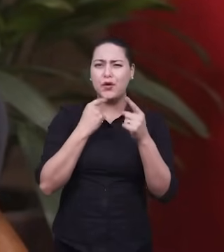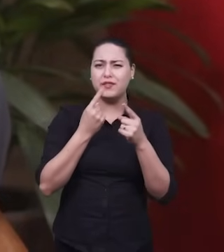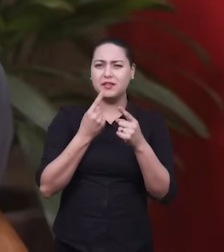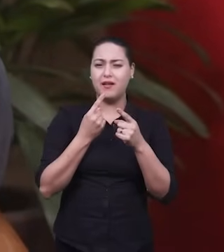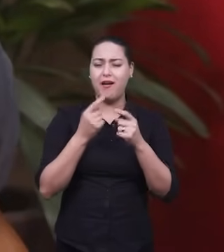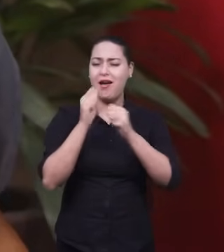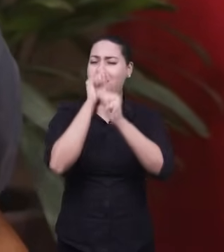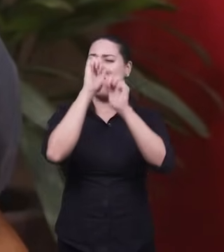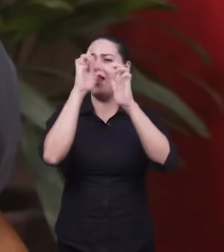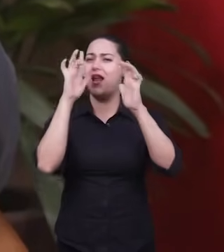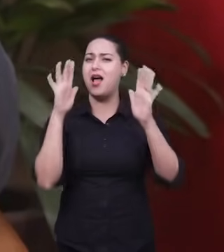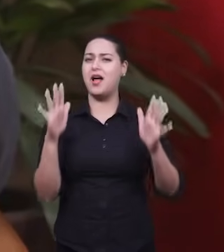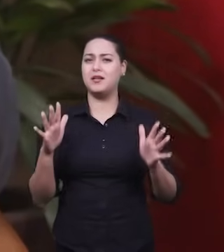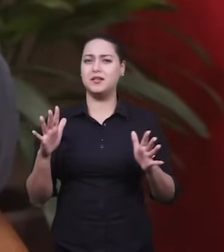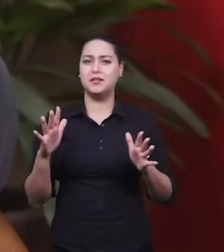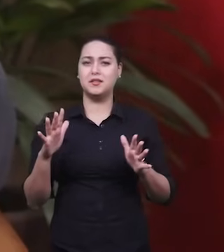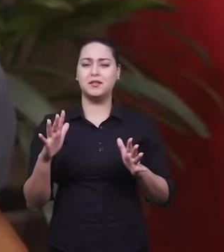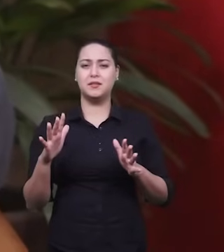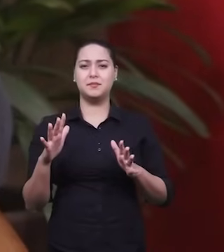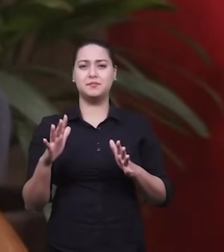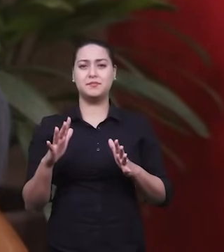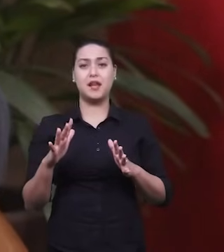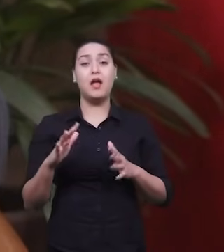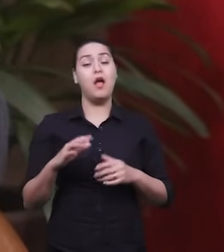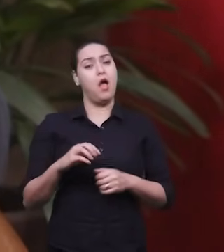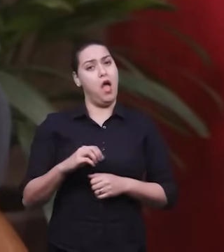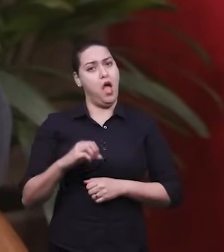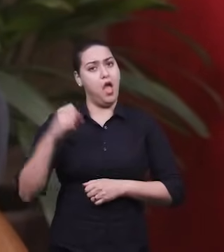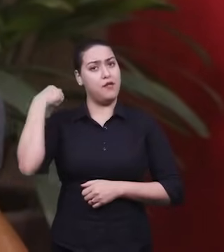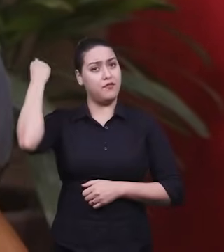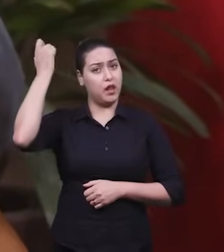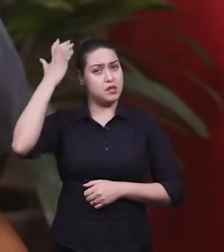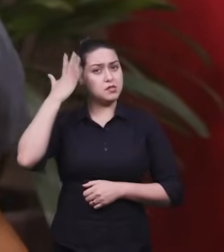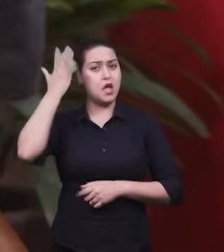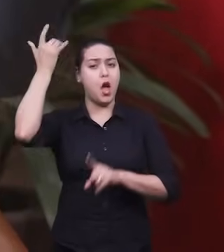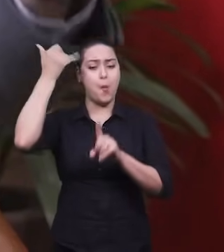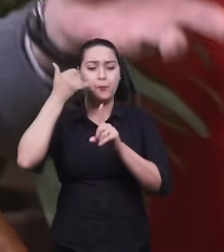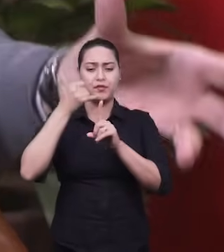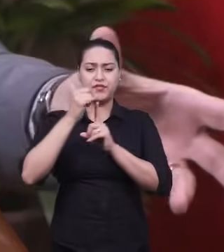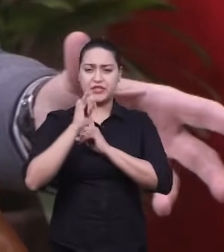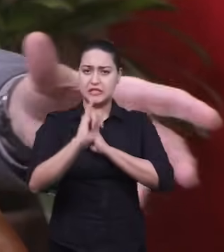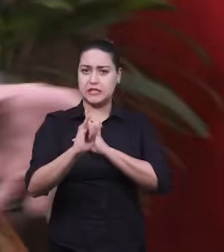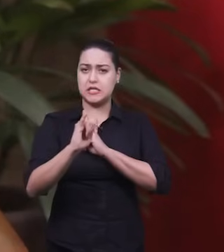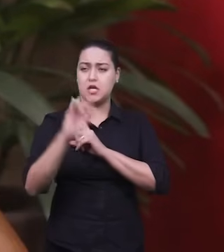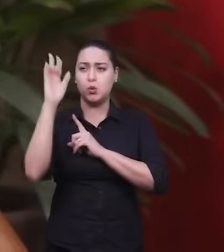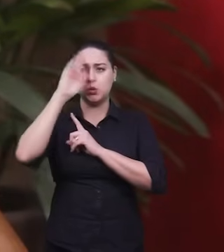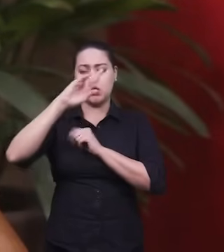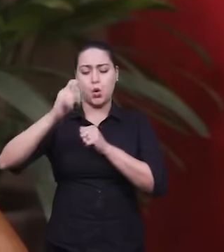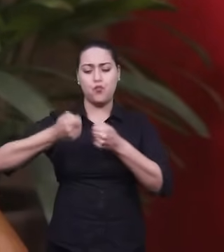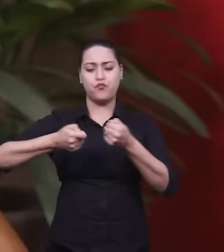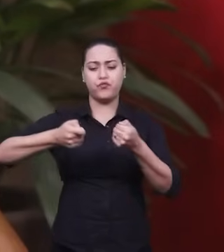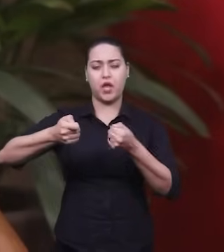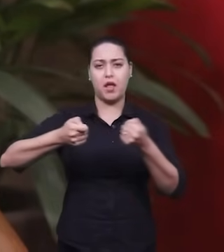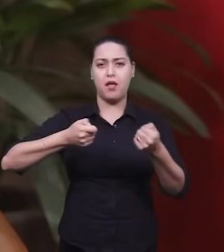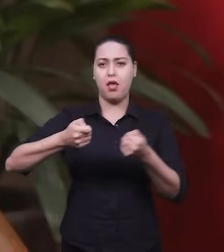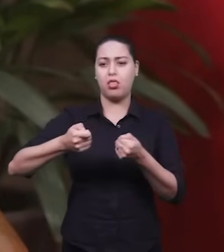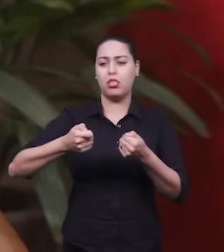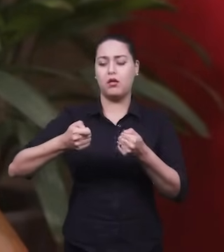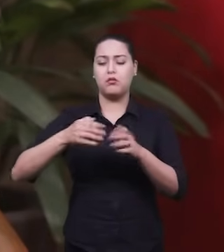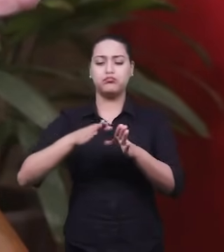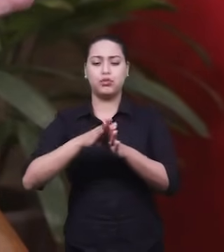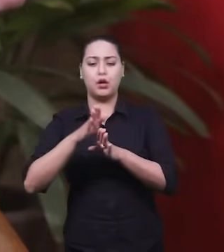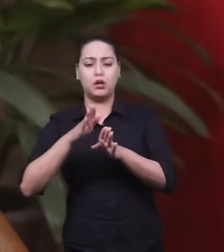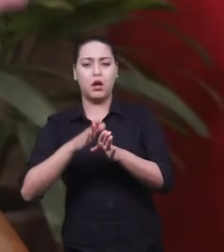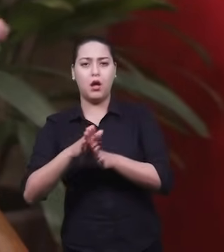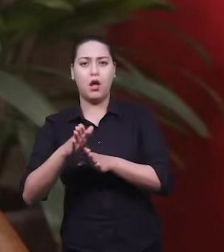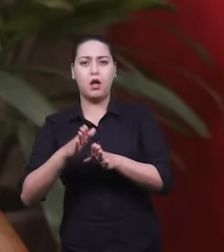dúvida. Claro, é o governo quando vem a revelação, a profecia, o Senhor direciona, vocês vão